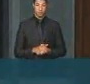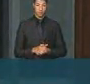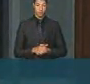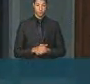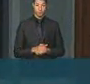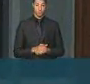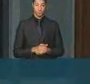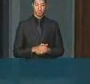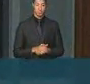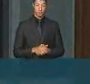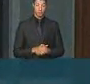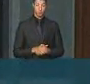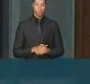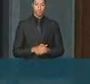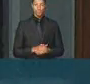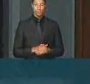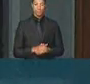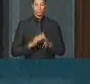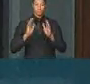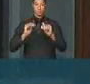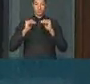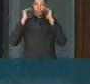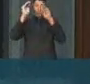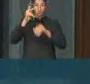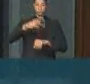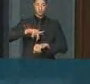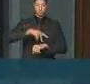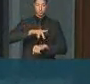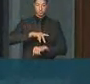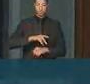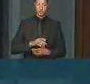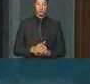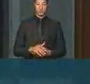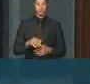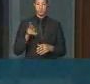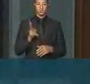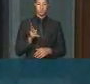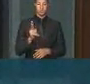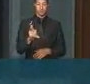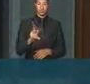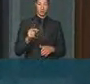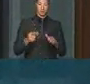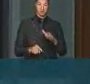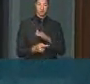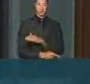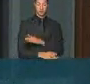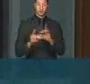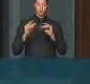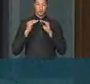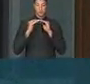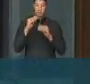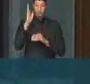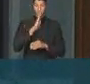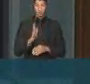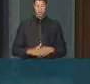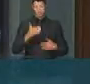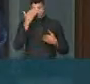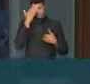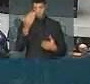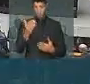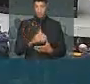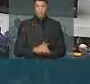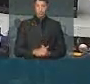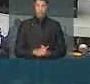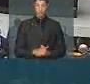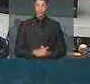de alto nível no nosso país para continuar aprofundando a democracia brasileira muito obrigado